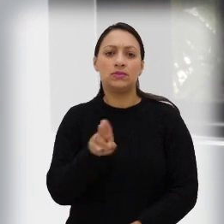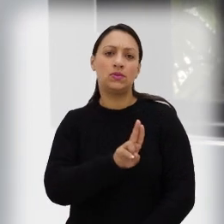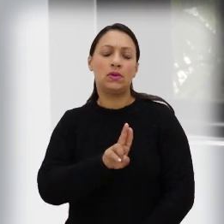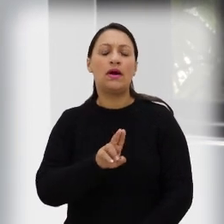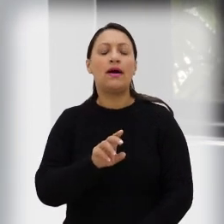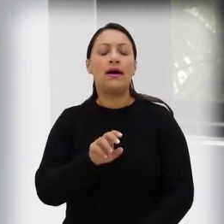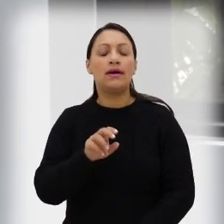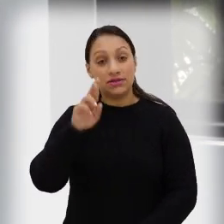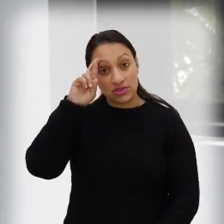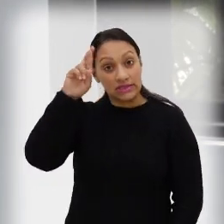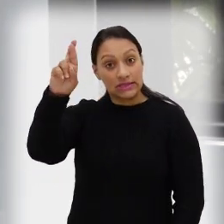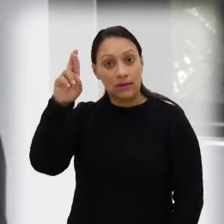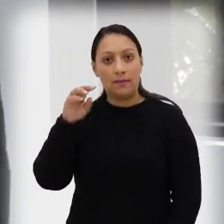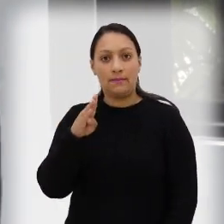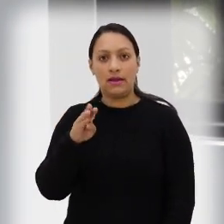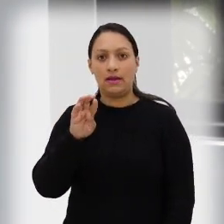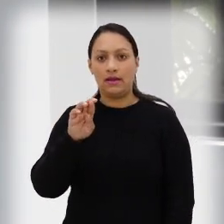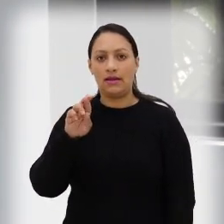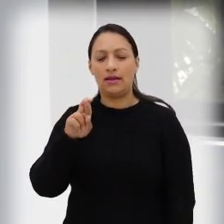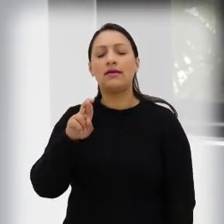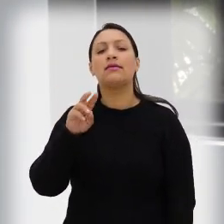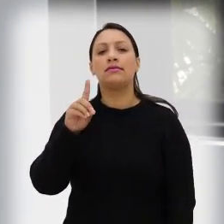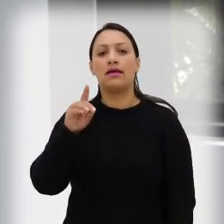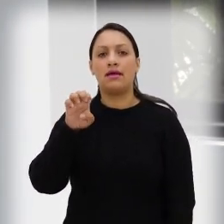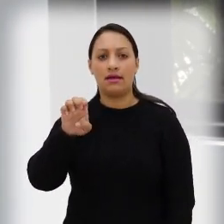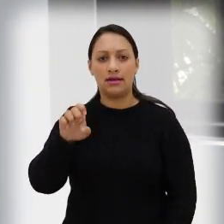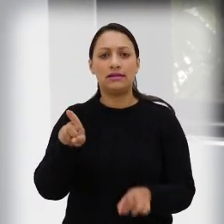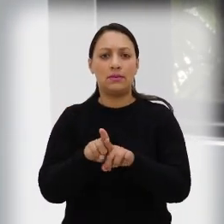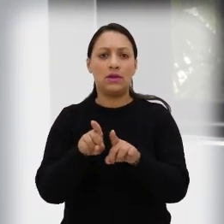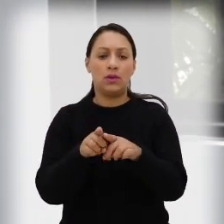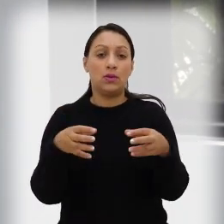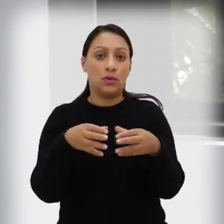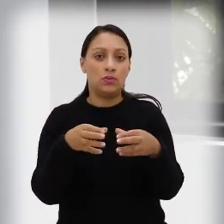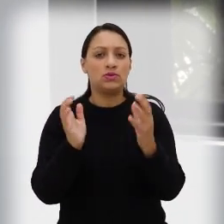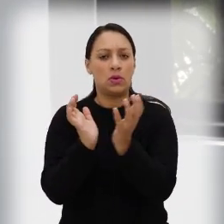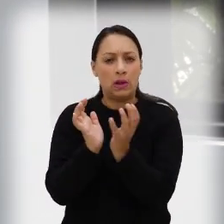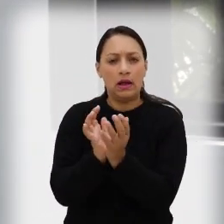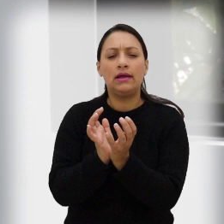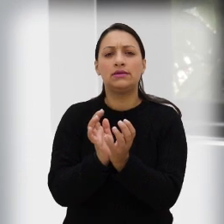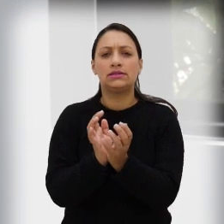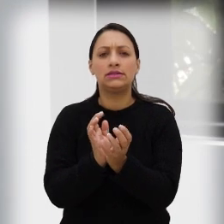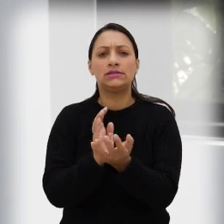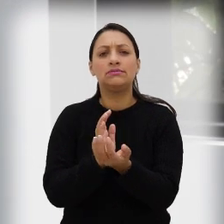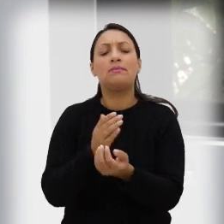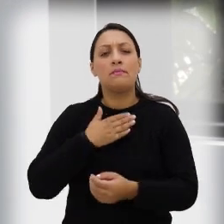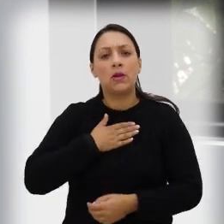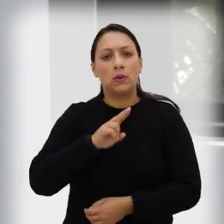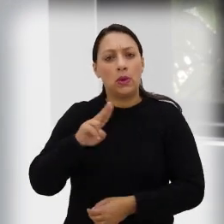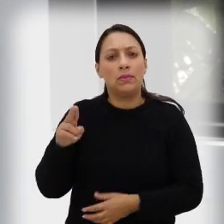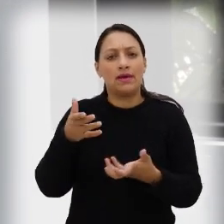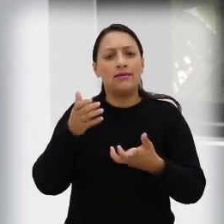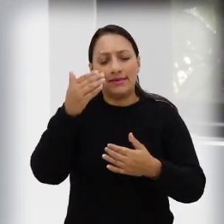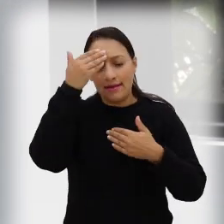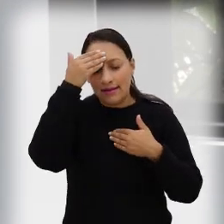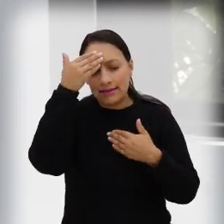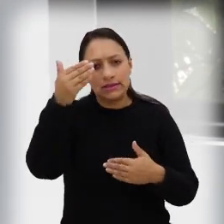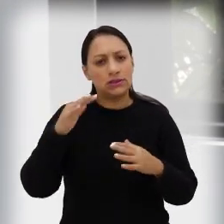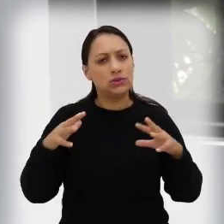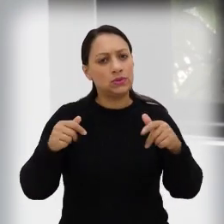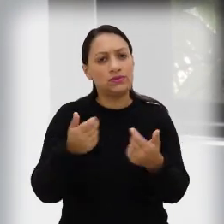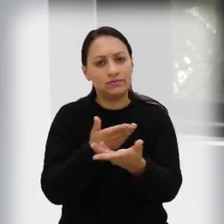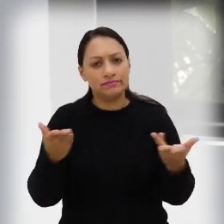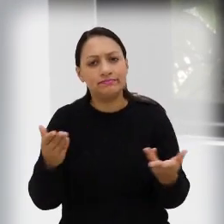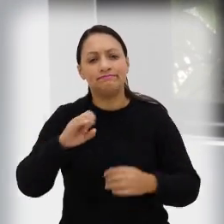BRDE, em nome do corpo técnico do BRDE, dos meus colegas, e em meu nome, queria agradecer a todos a presença de vocês. Aproveitem o programa,